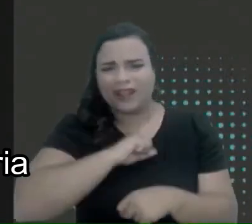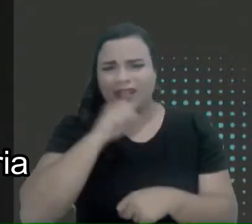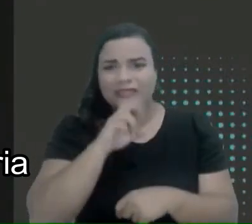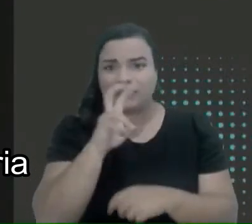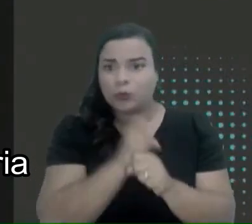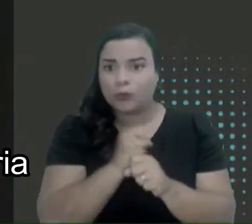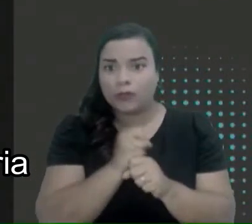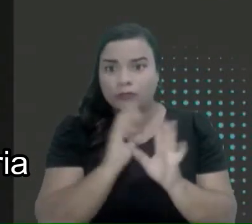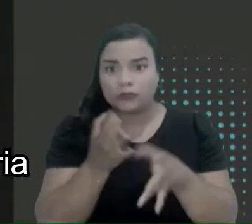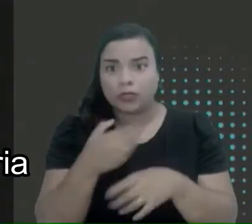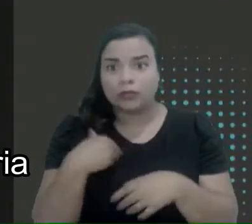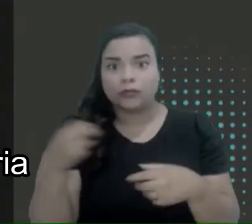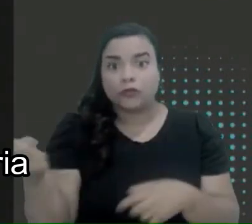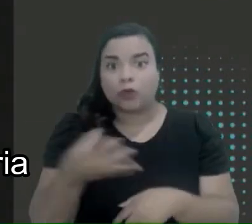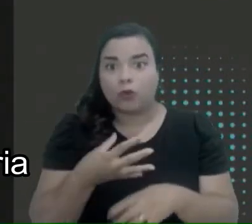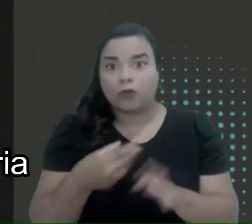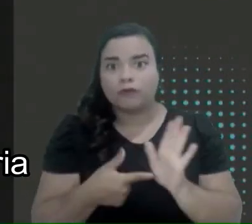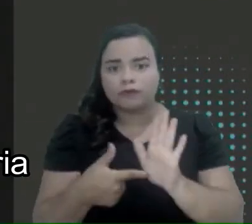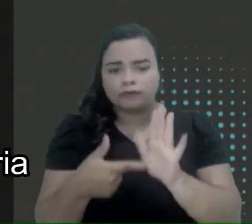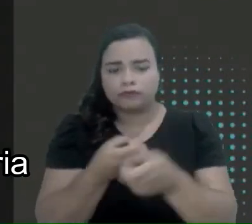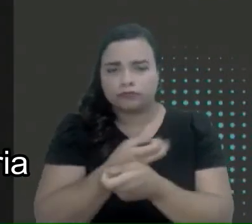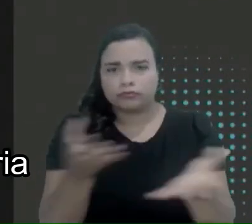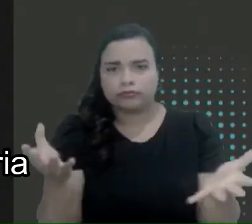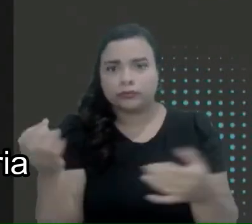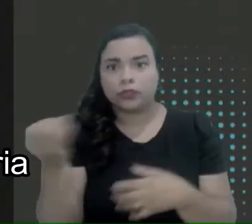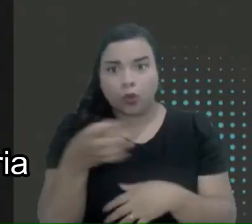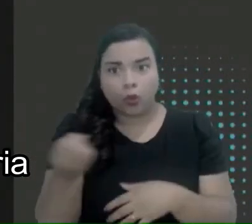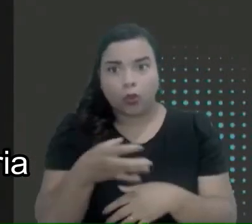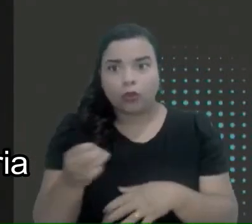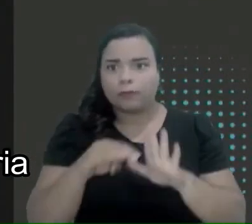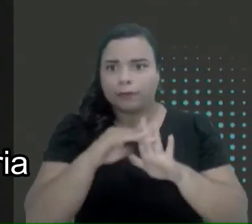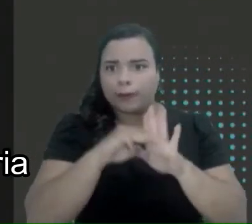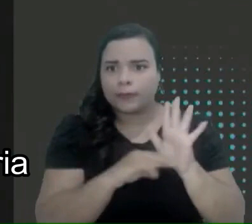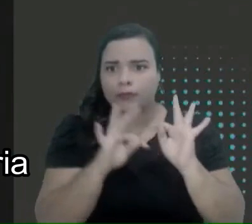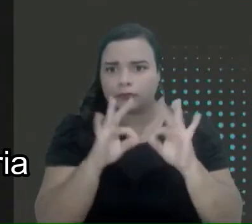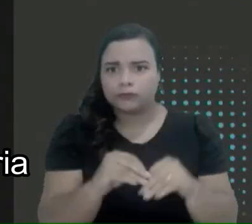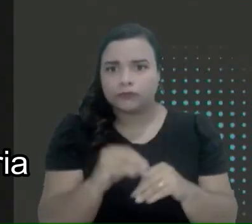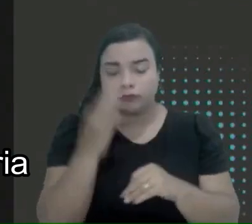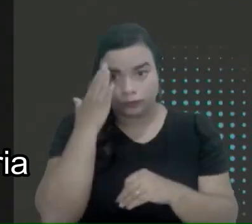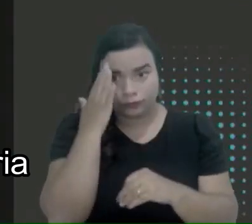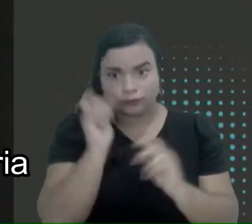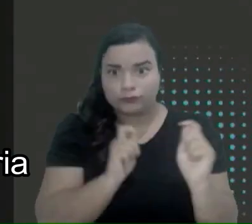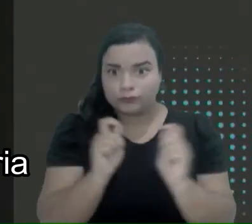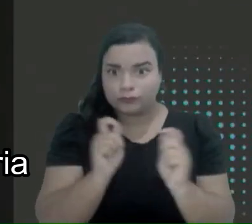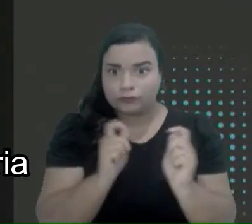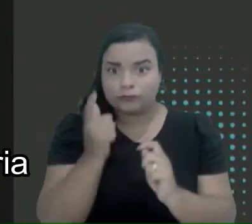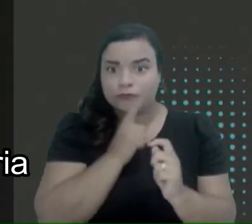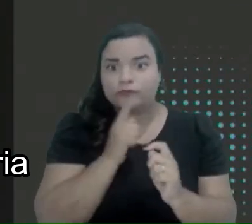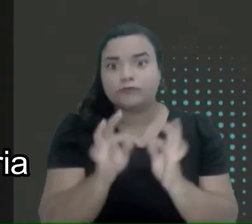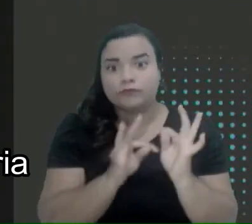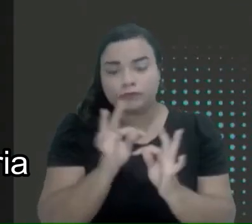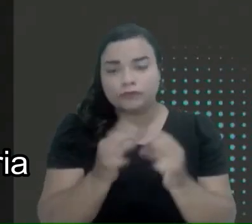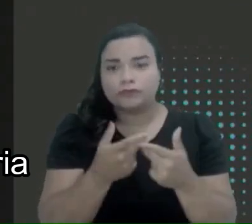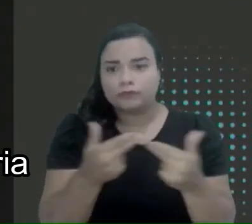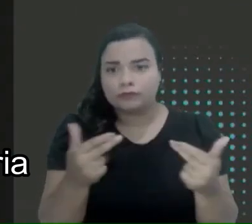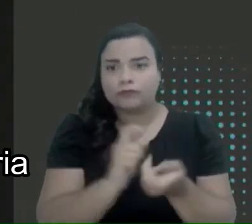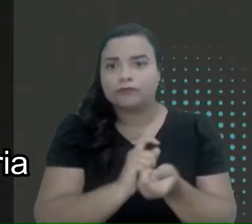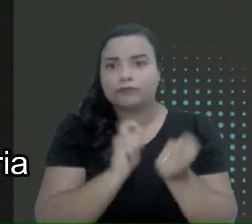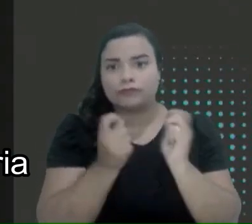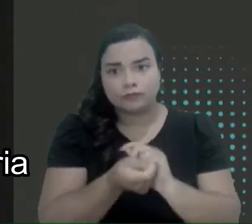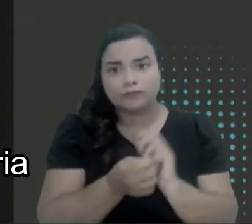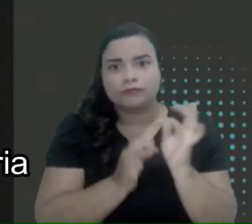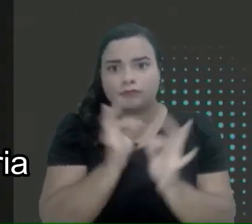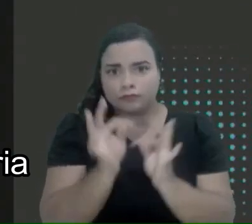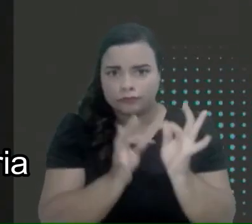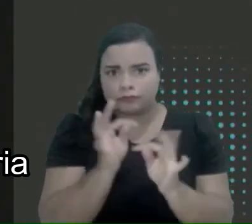novo na rua, com todas as atualizações necessárias para o controle da tuberculose, desde a adequação do tratamento, que